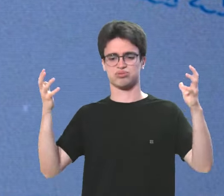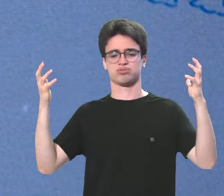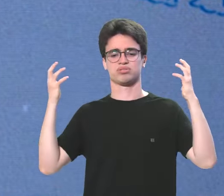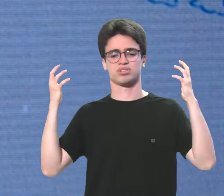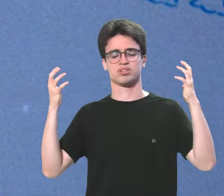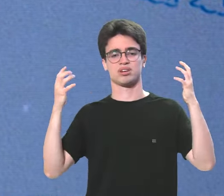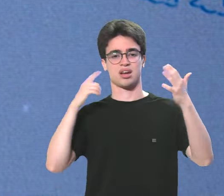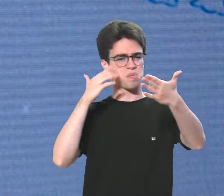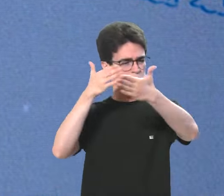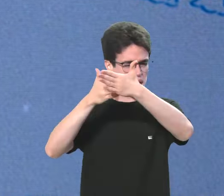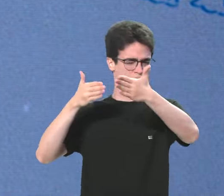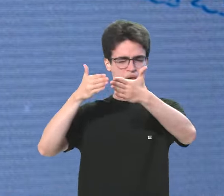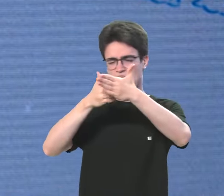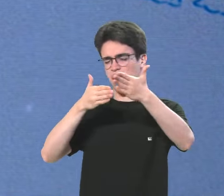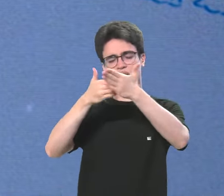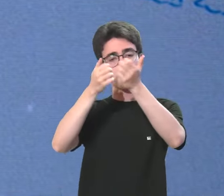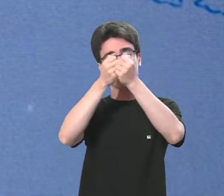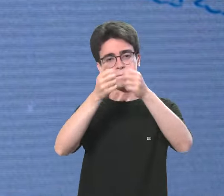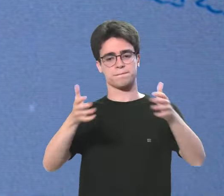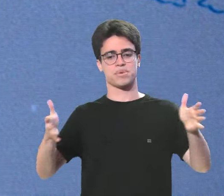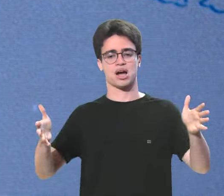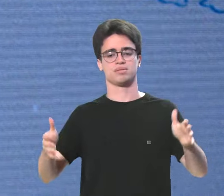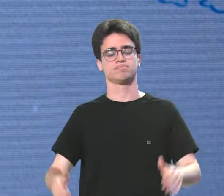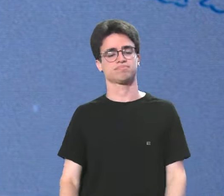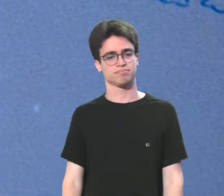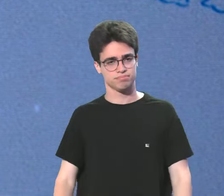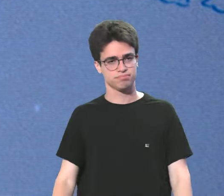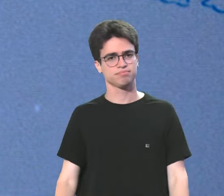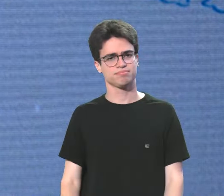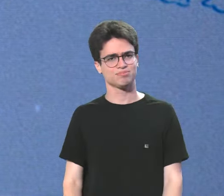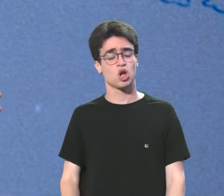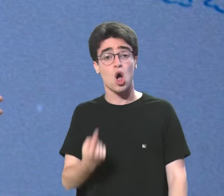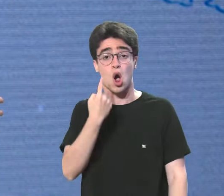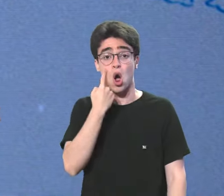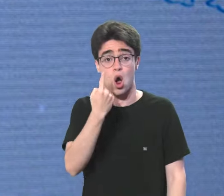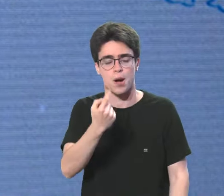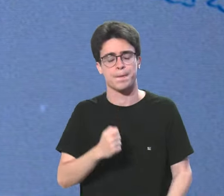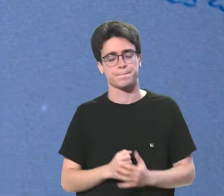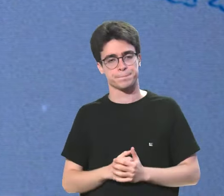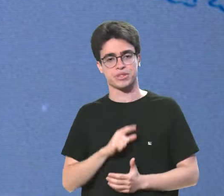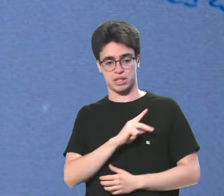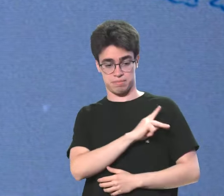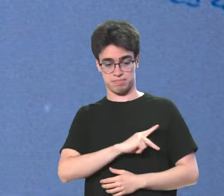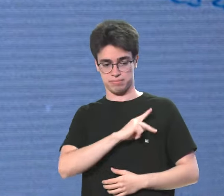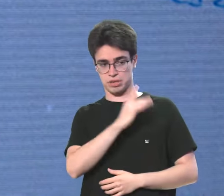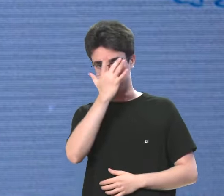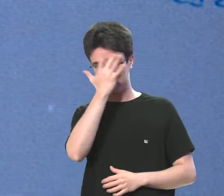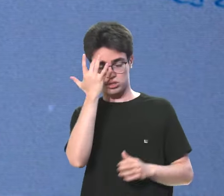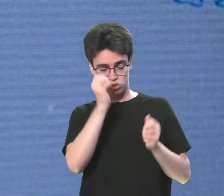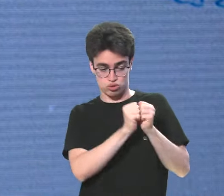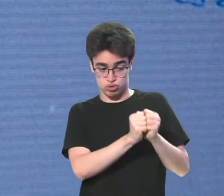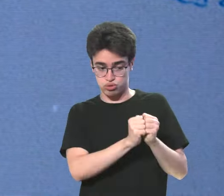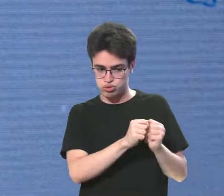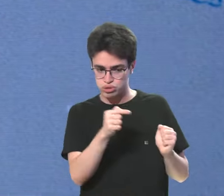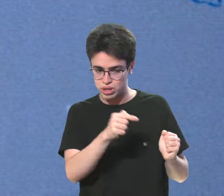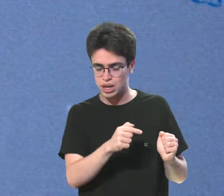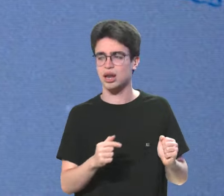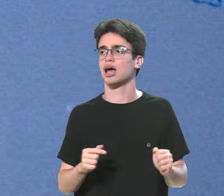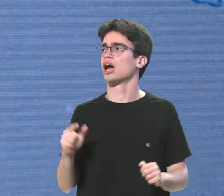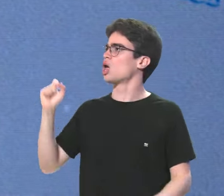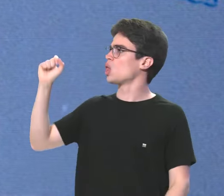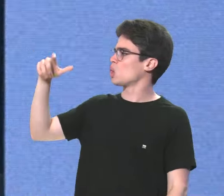só que olha que interessante as pessoas que estavam com Saulo eles viram a mesma luz que